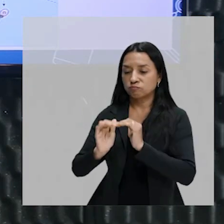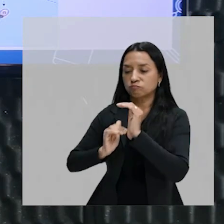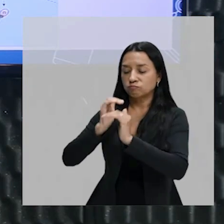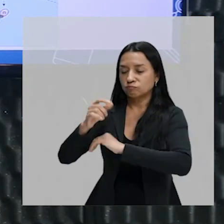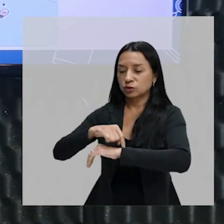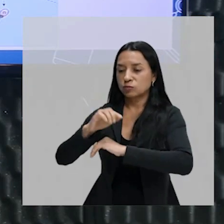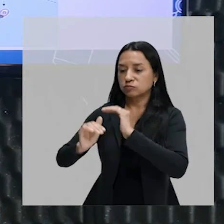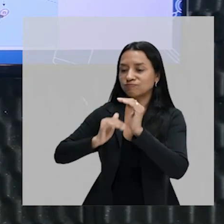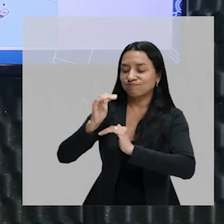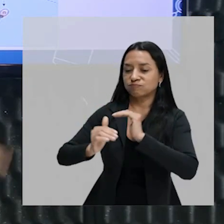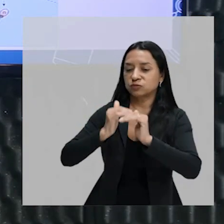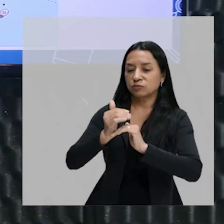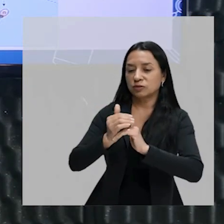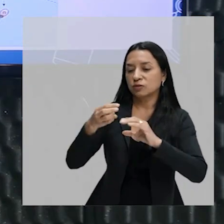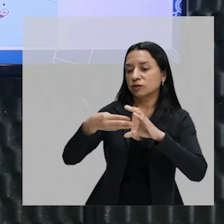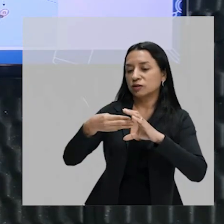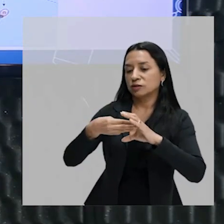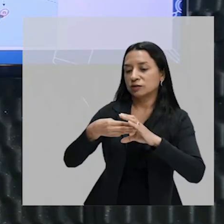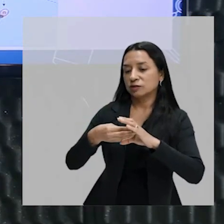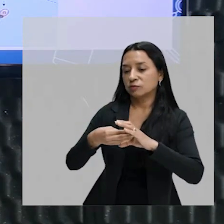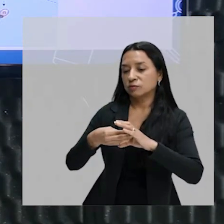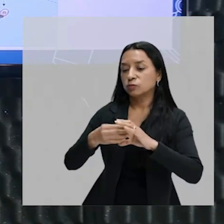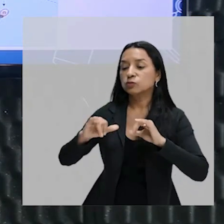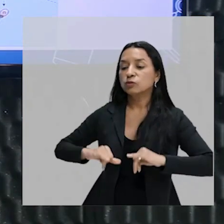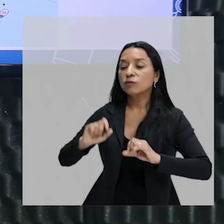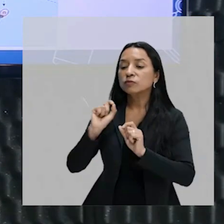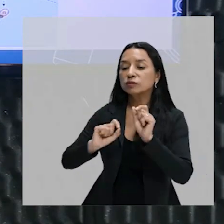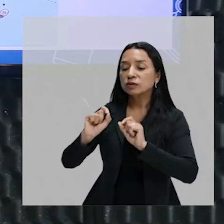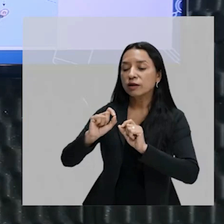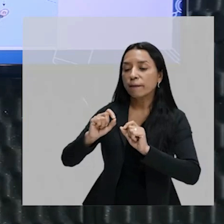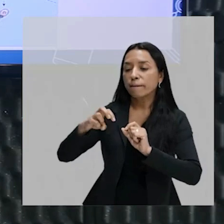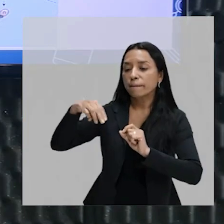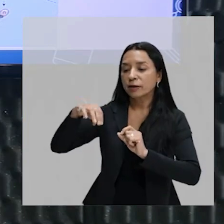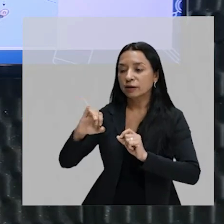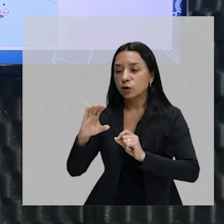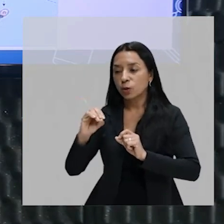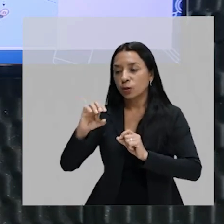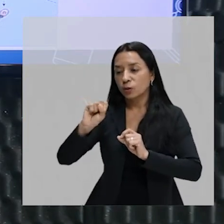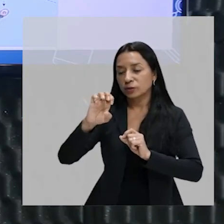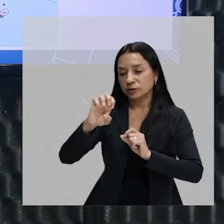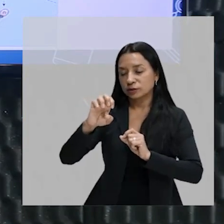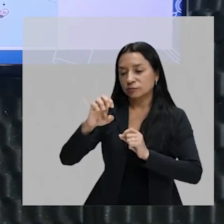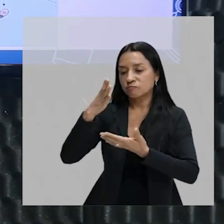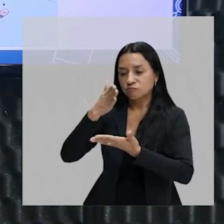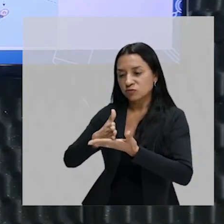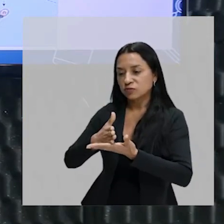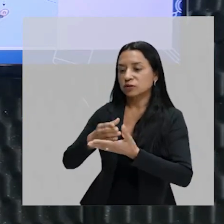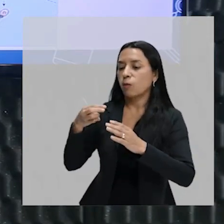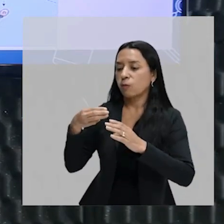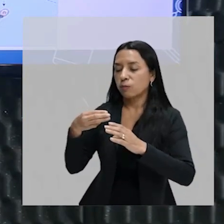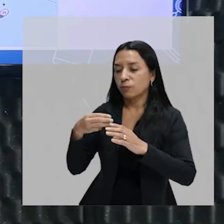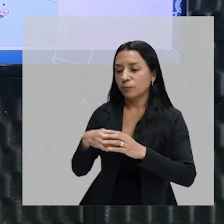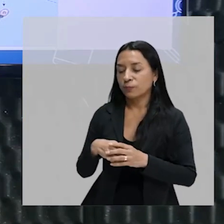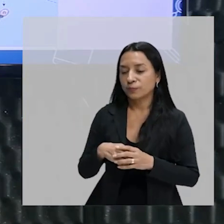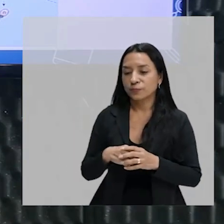essa célula ela vai sofrer meiose tá E vamos lembrar que durante a divisão meiódica Que Eu Já ensinei para vocês